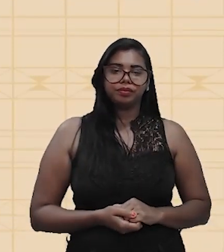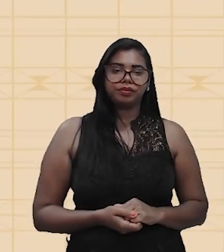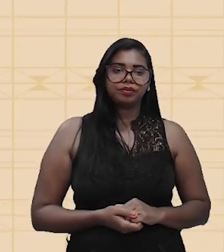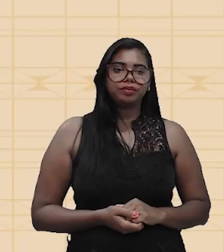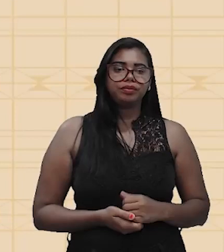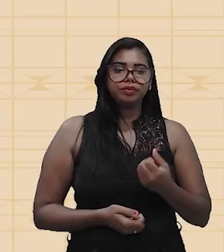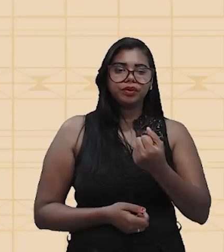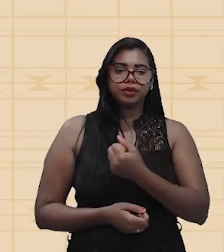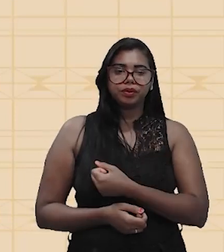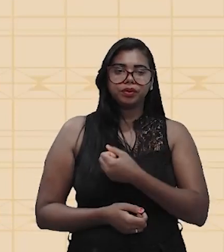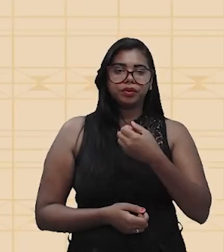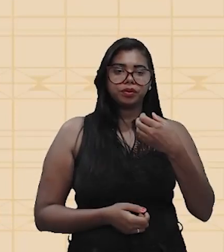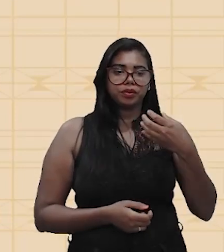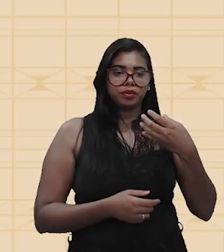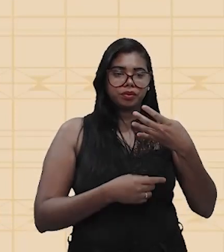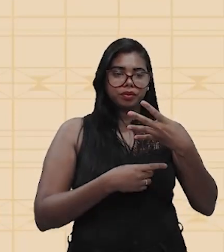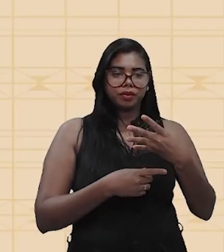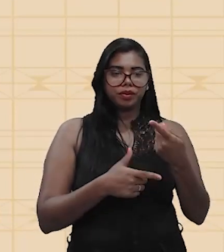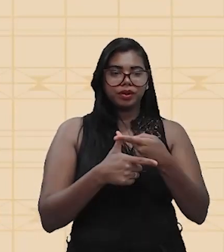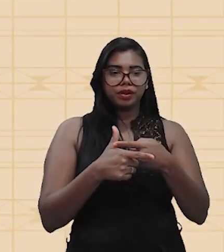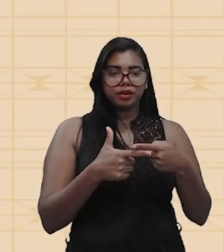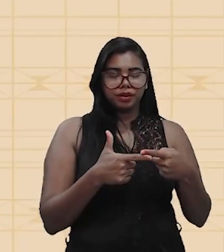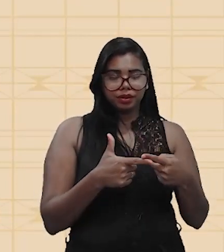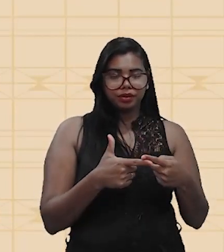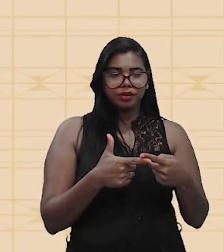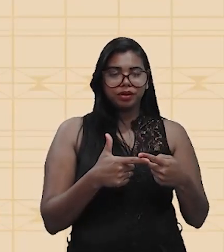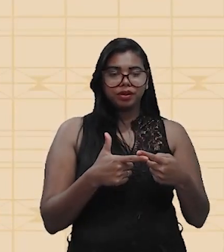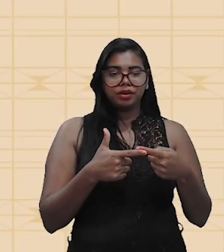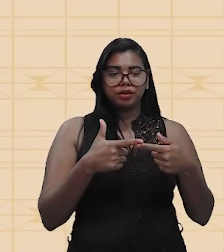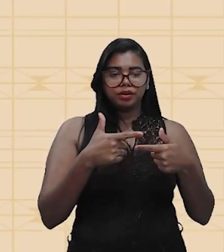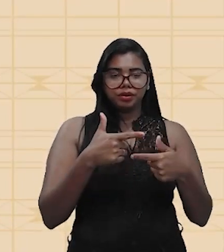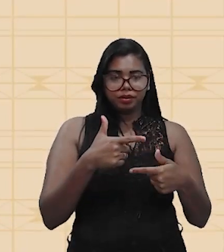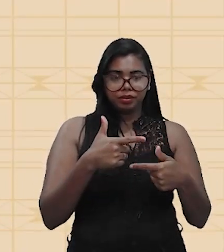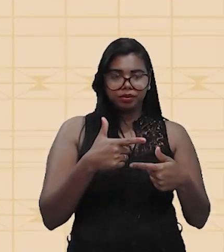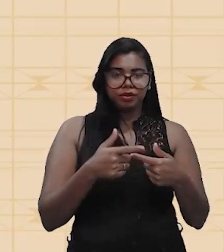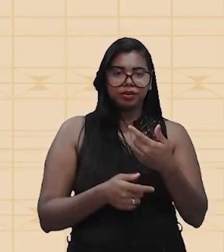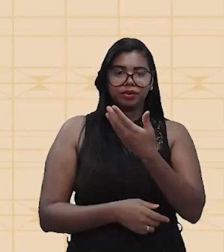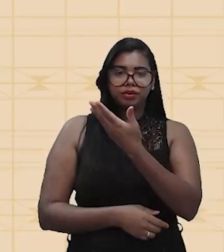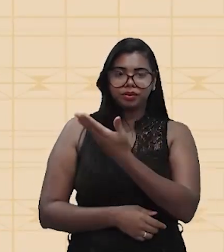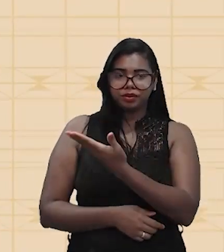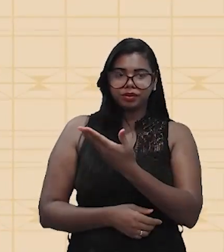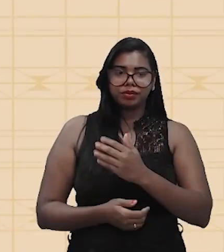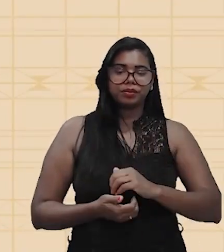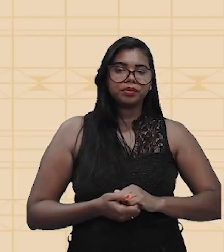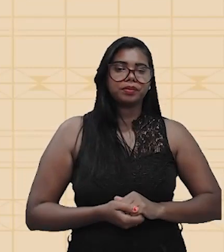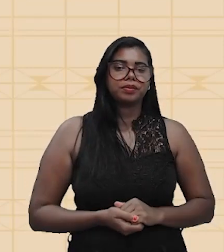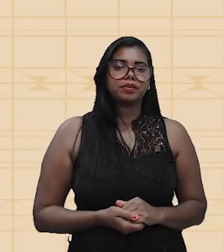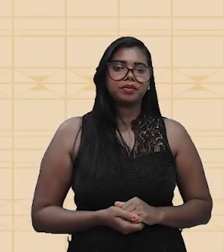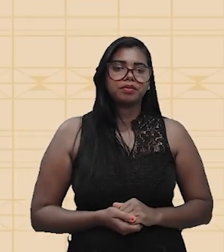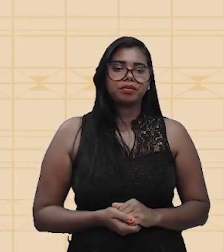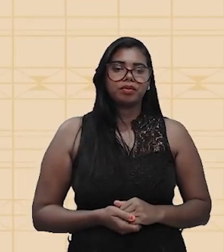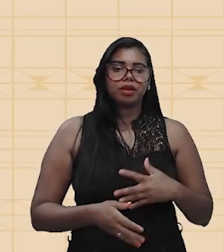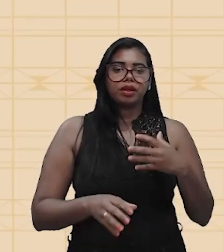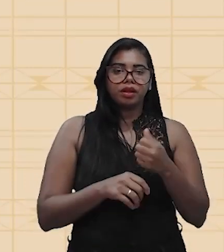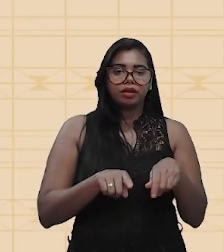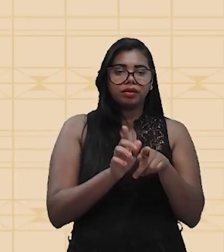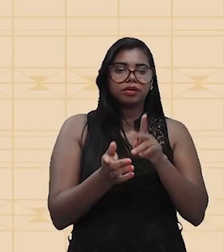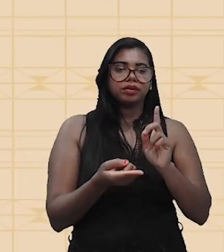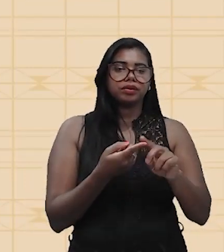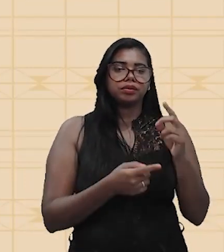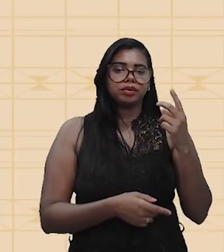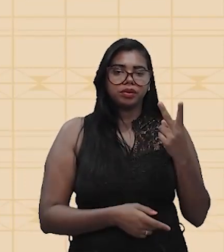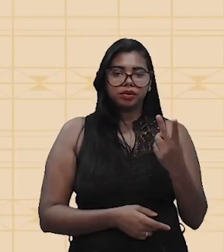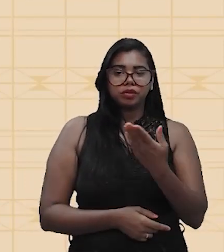4 e dividir pela quantidade 2, ficando 2 kΩ em o valor do equivalente desses dois. Só que